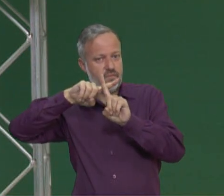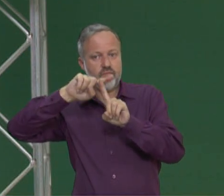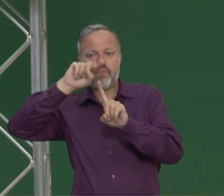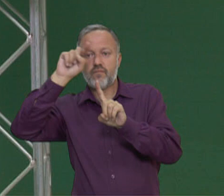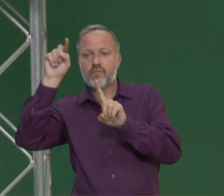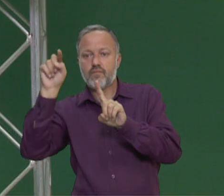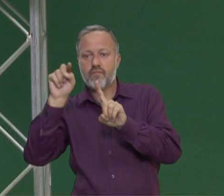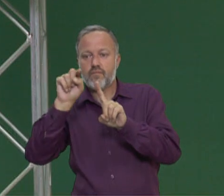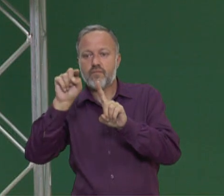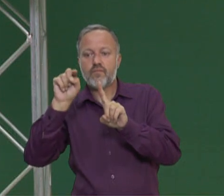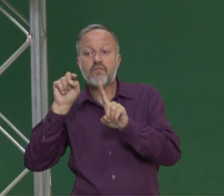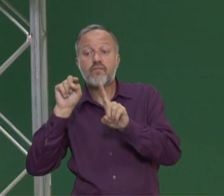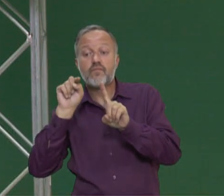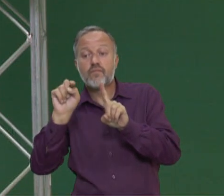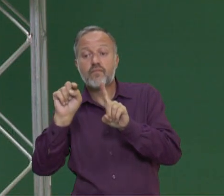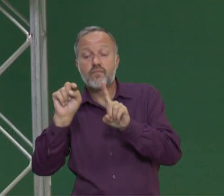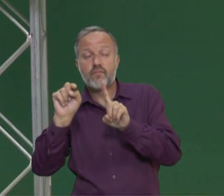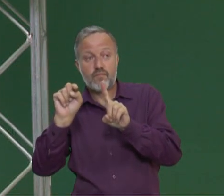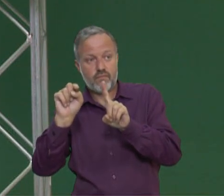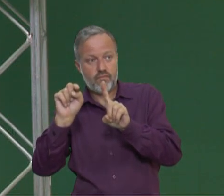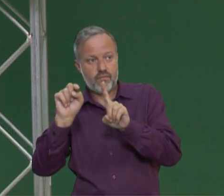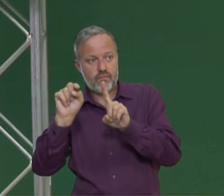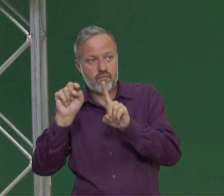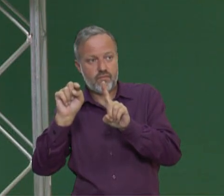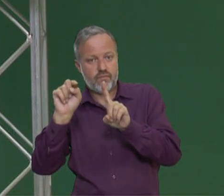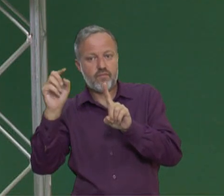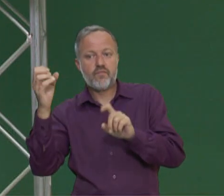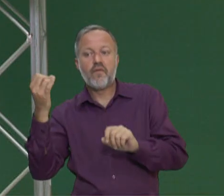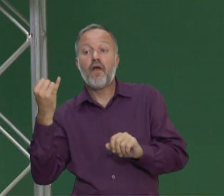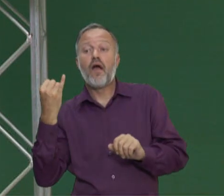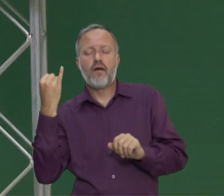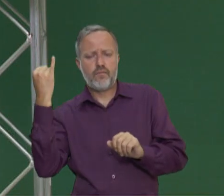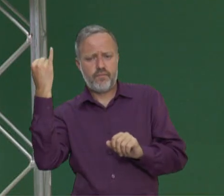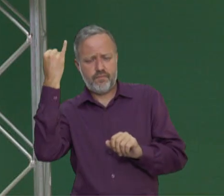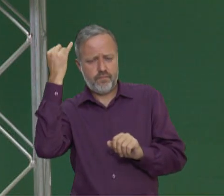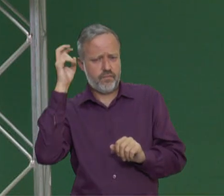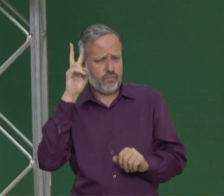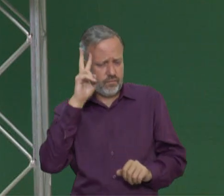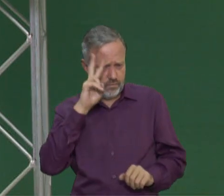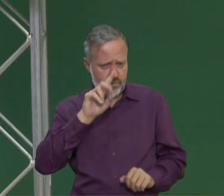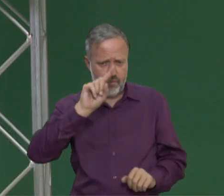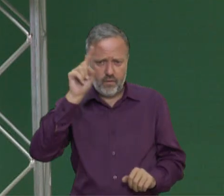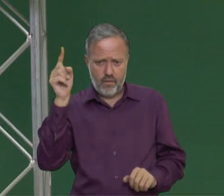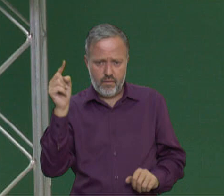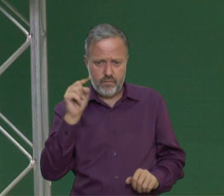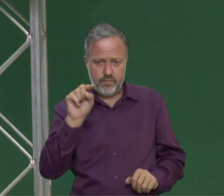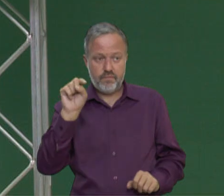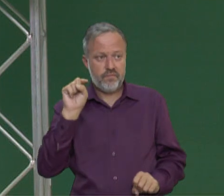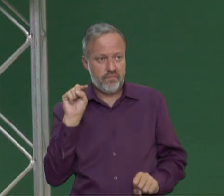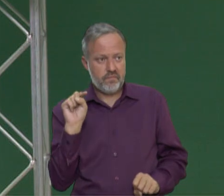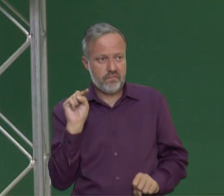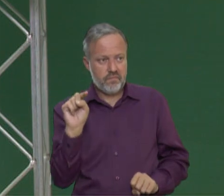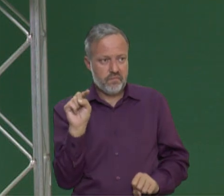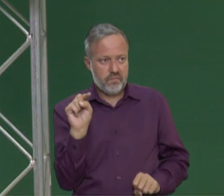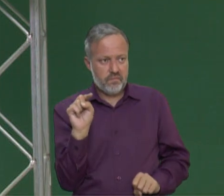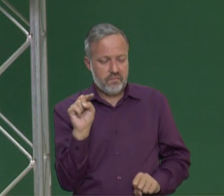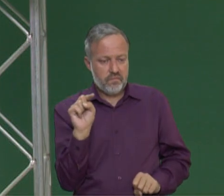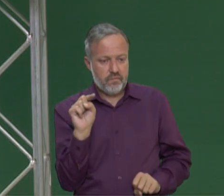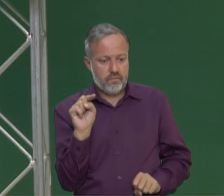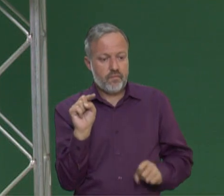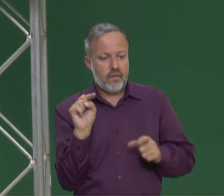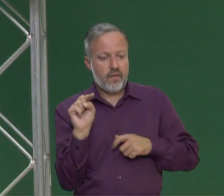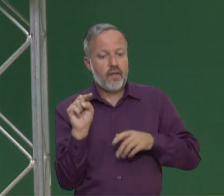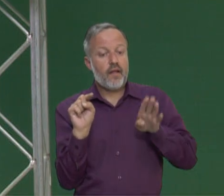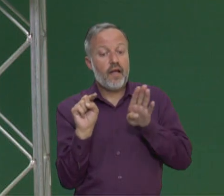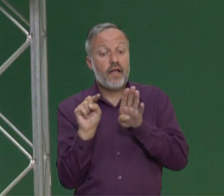ponto de interrogação. É importante lembrar do ponto de interrogação ao escrever e da